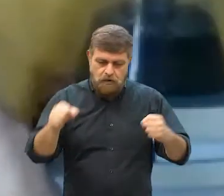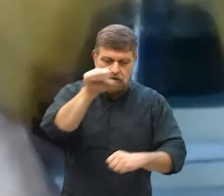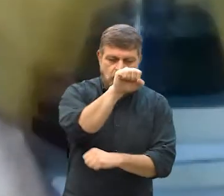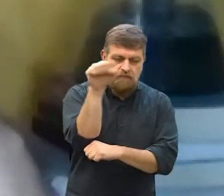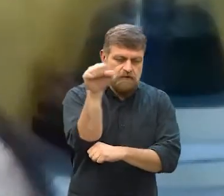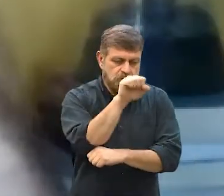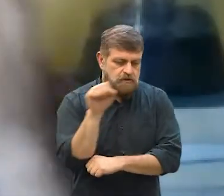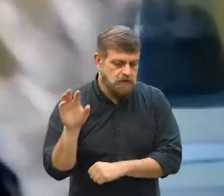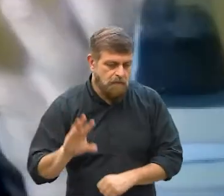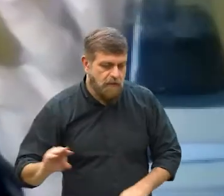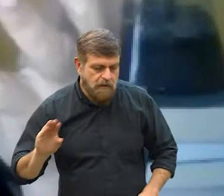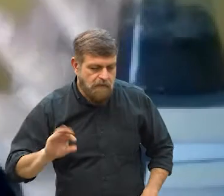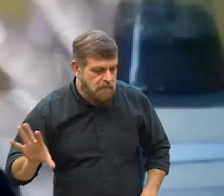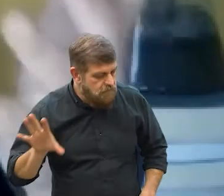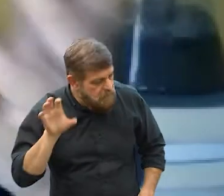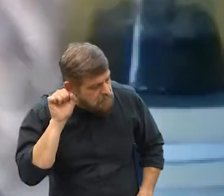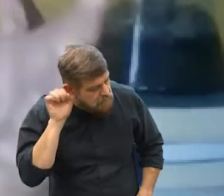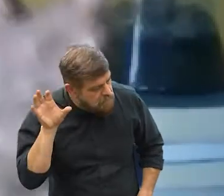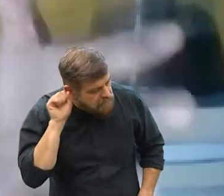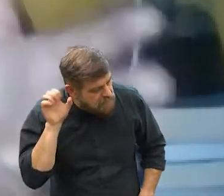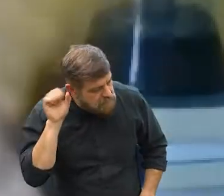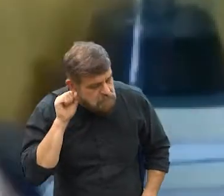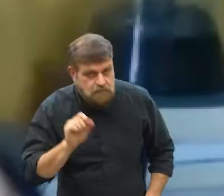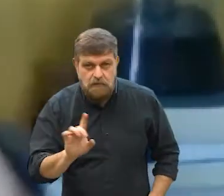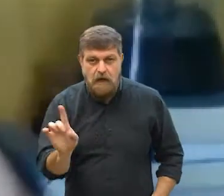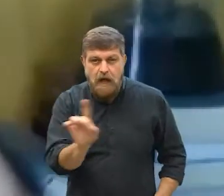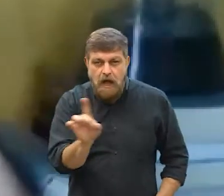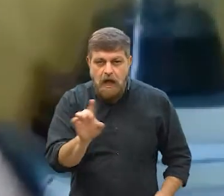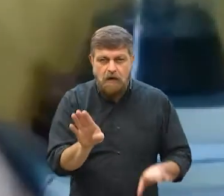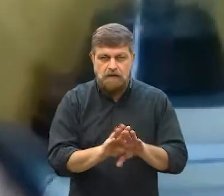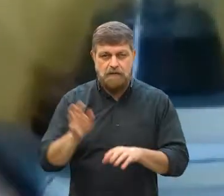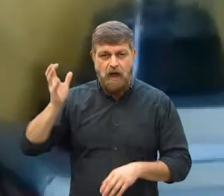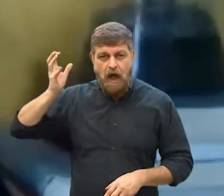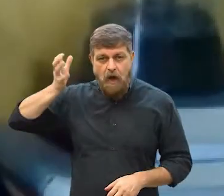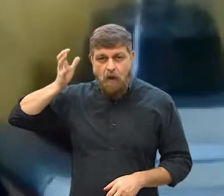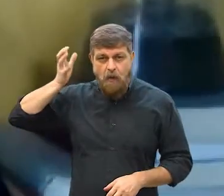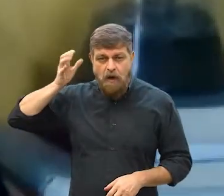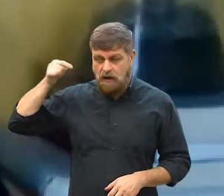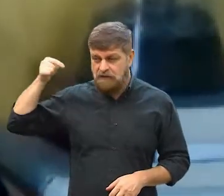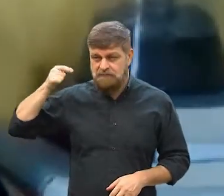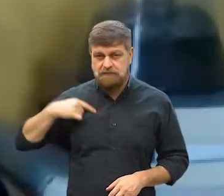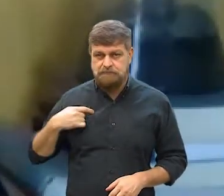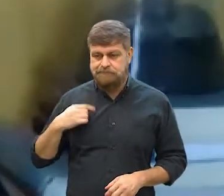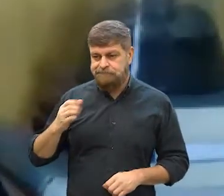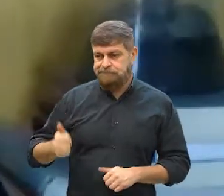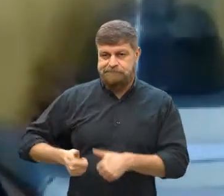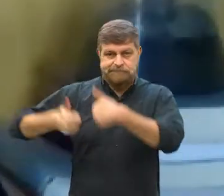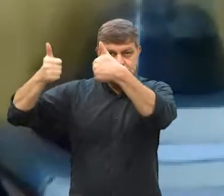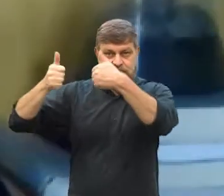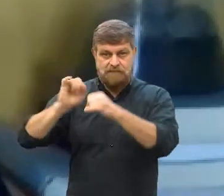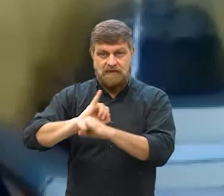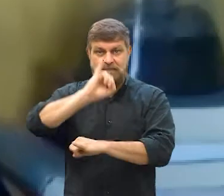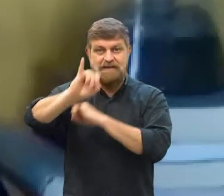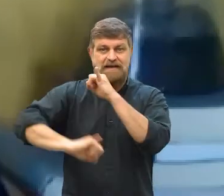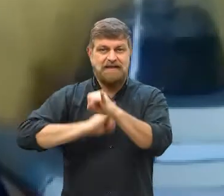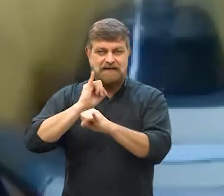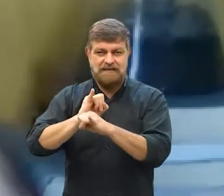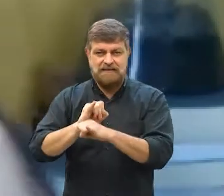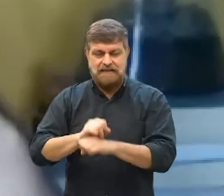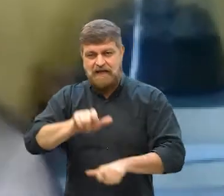rádio de casa e eu acompanho não o rádio ele foi um dos veículos que mais se beneficiou da internet